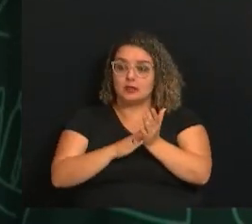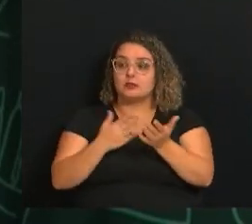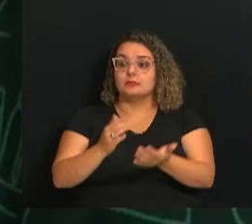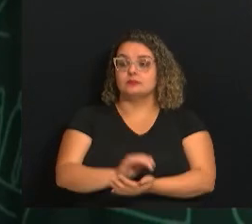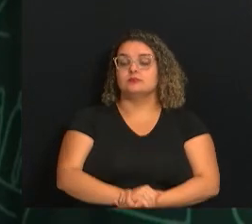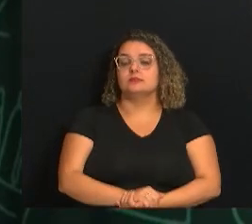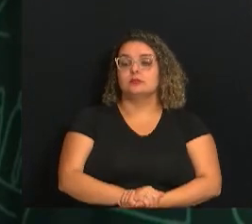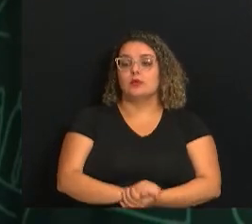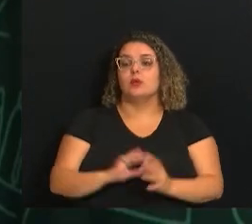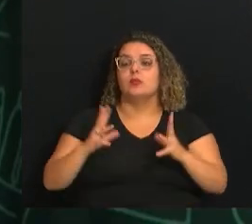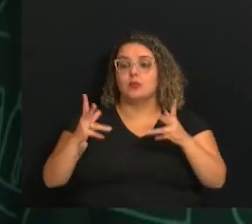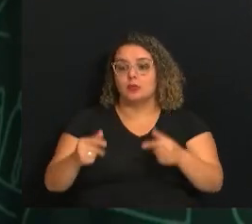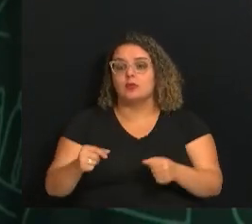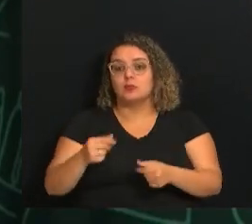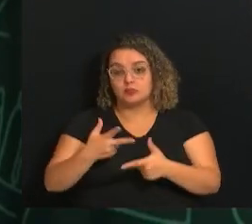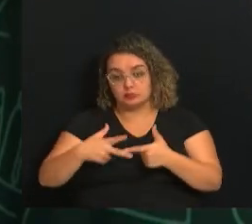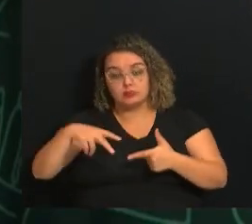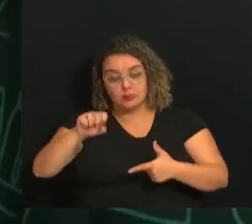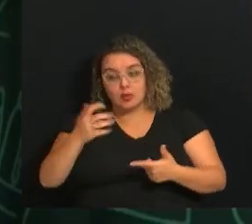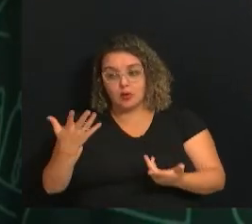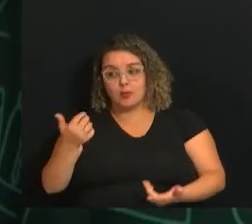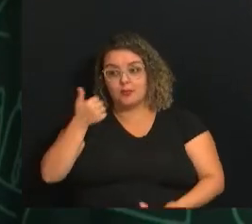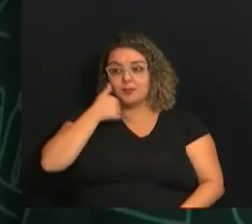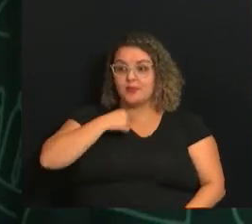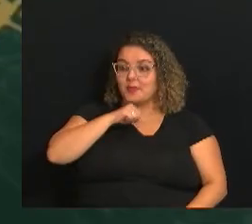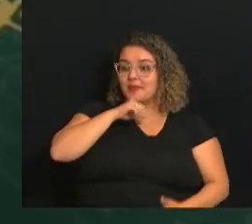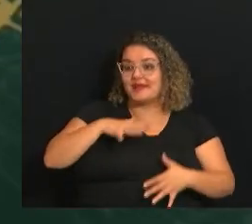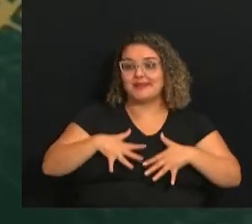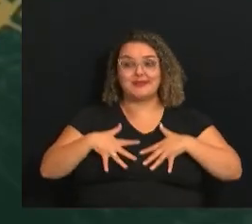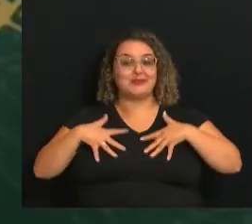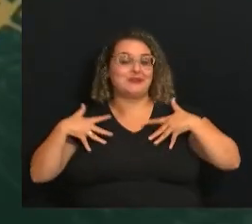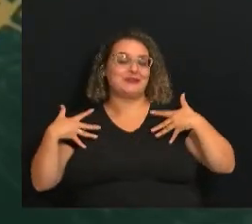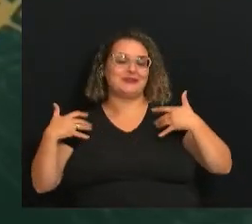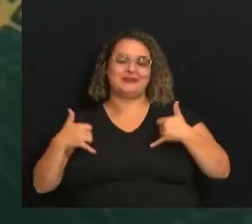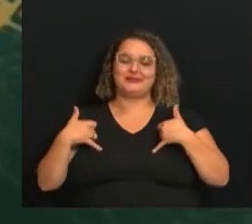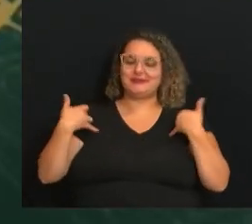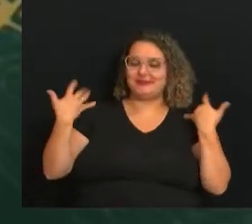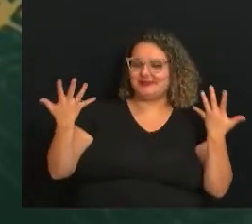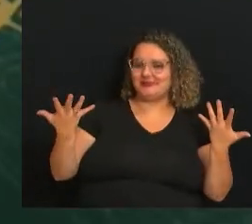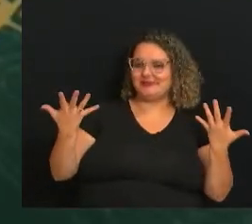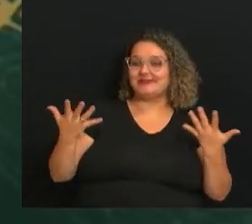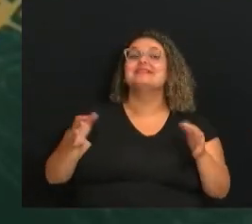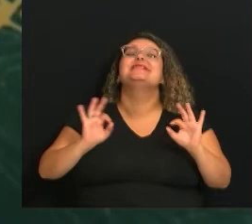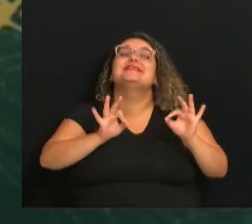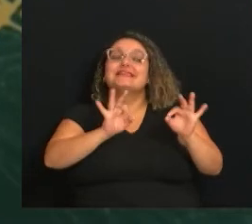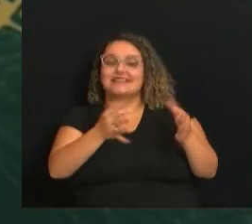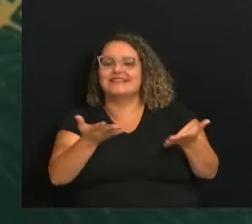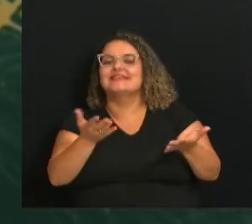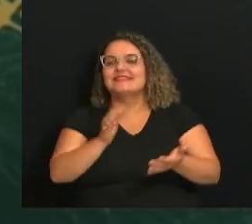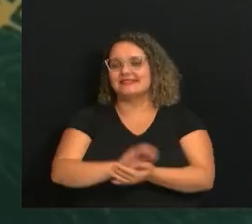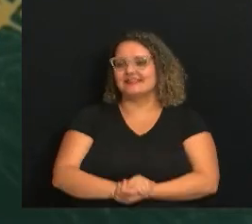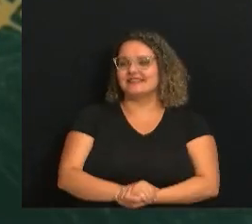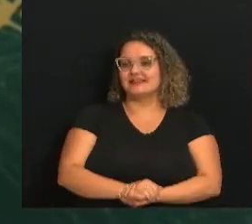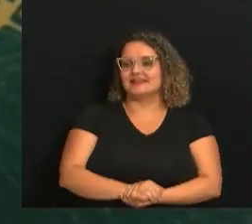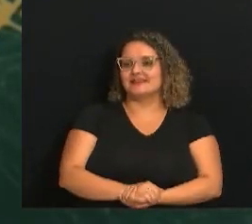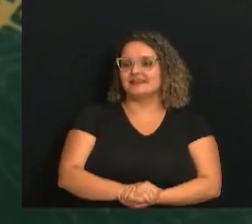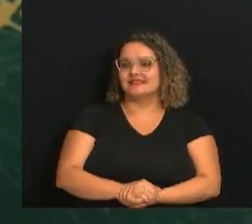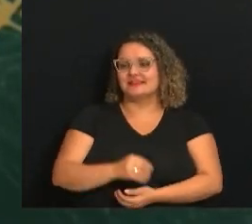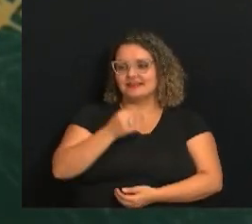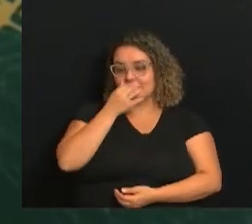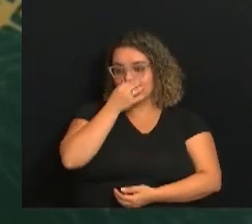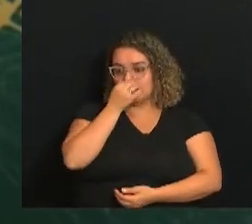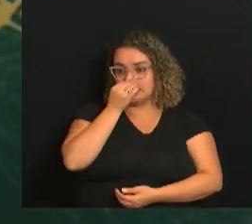que você tem conquistado. A mamãe tá super orgulhosa ali, não é? Com certeza. E aí, vamos fazer